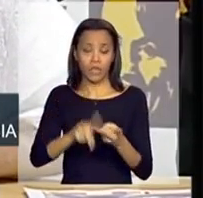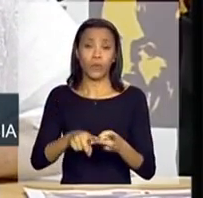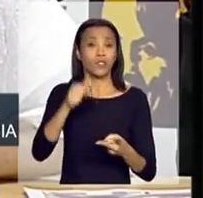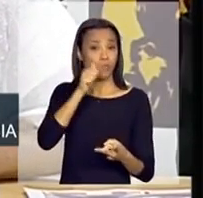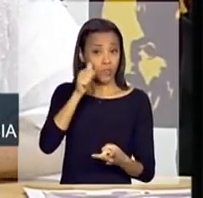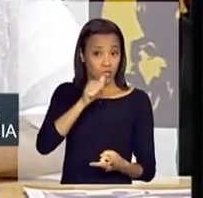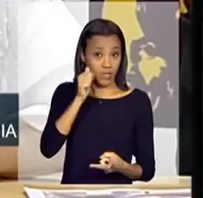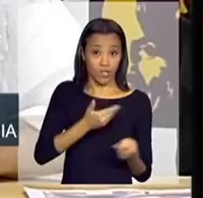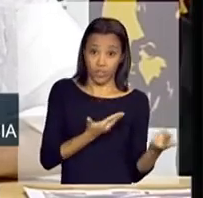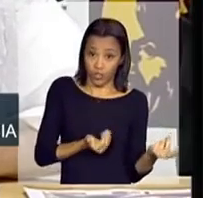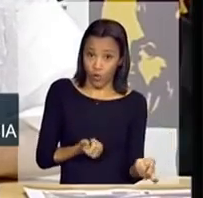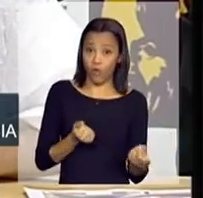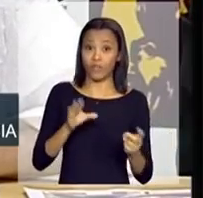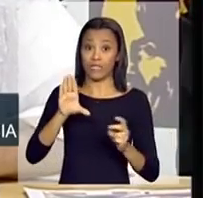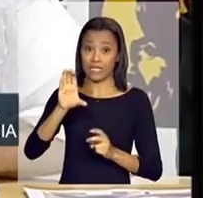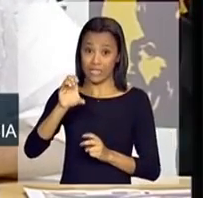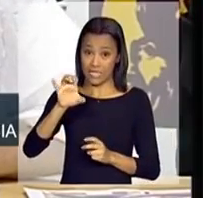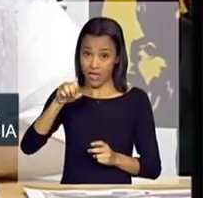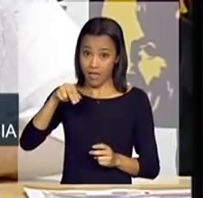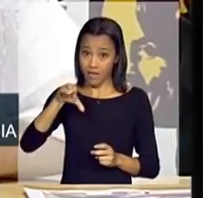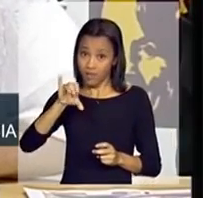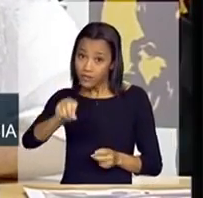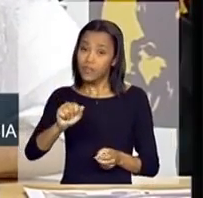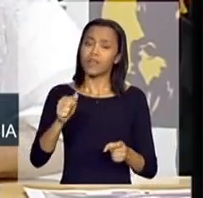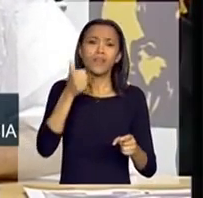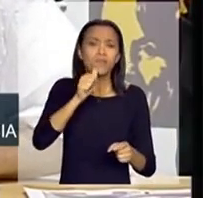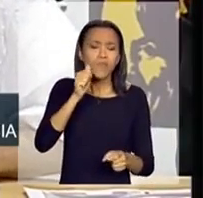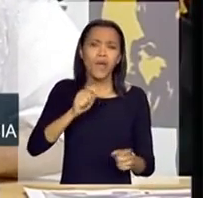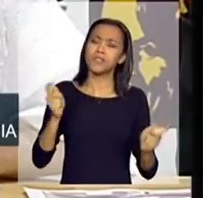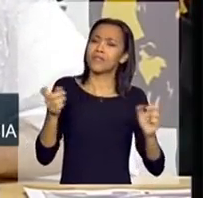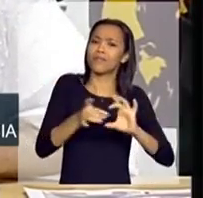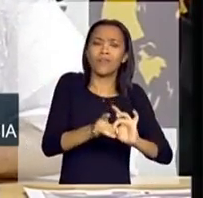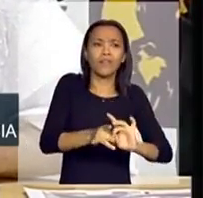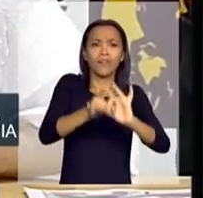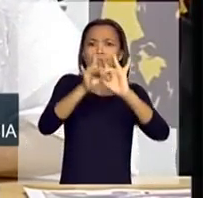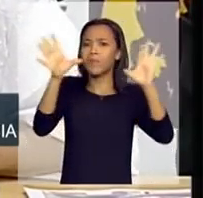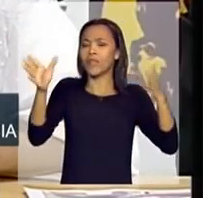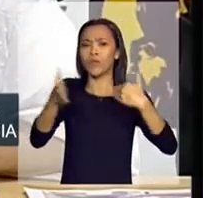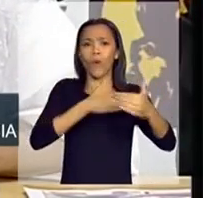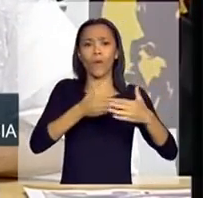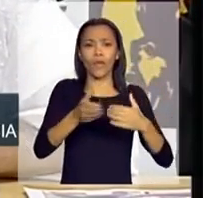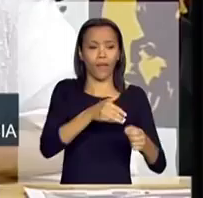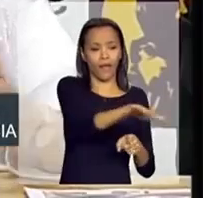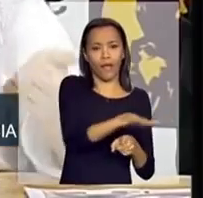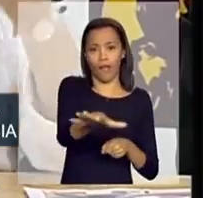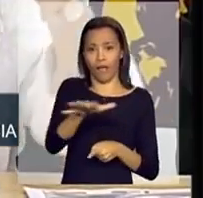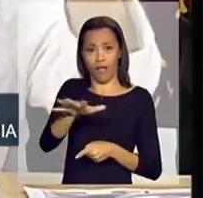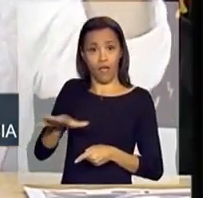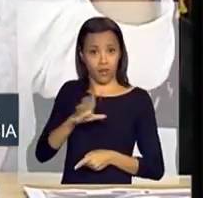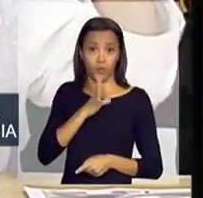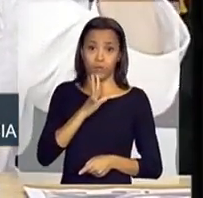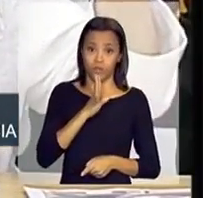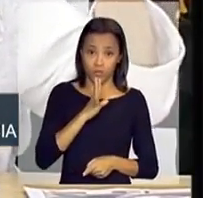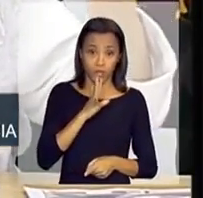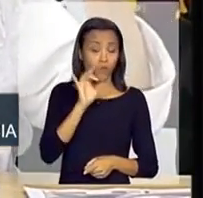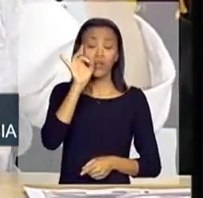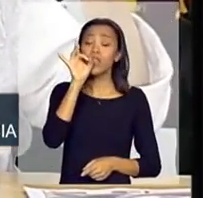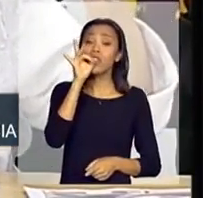ciência, para mostrar que as mulheres podem entrar em todas as áreas do conhecimento, não só